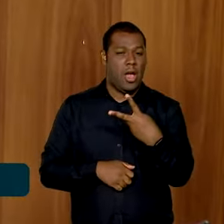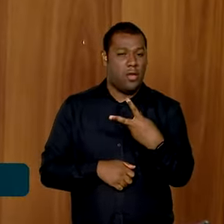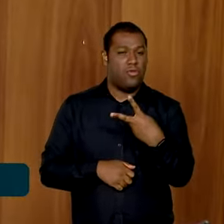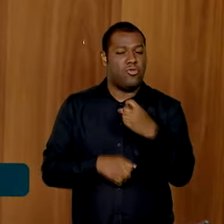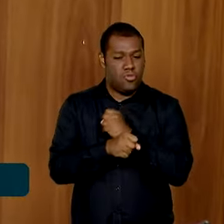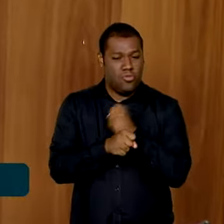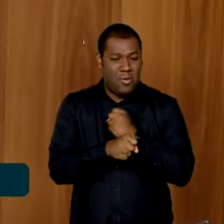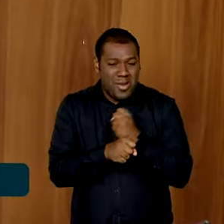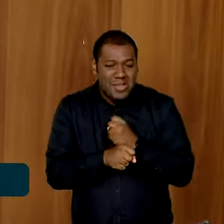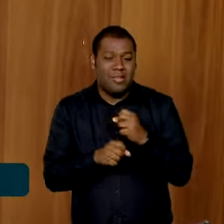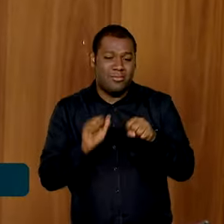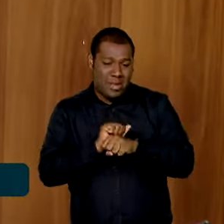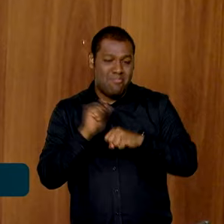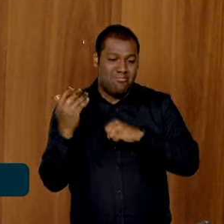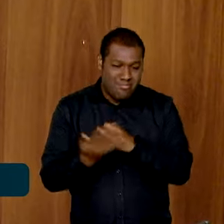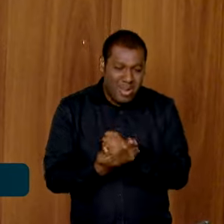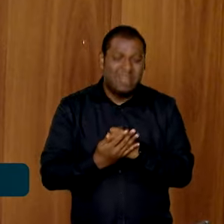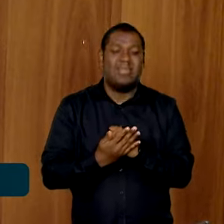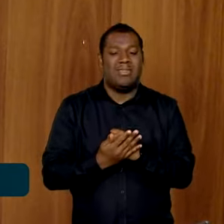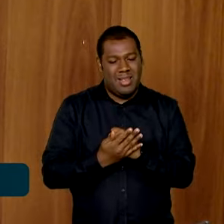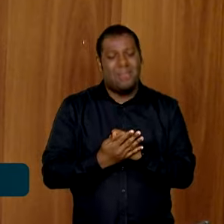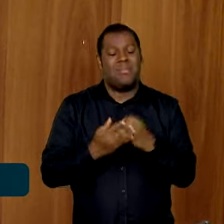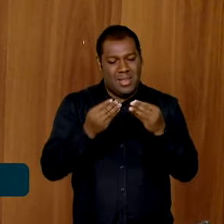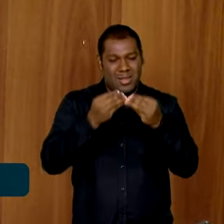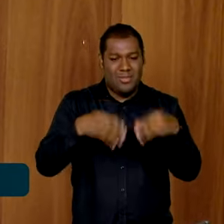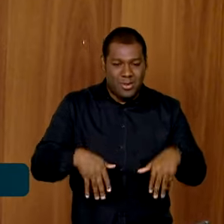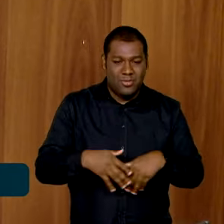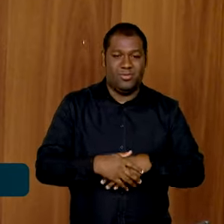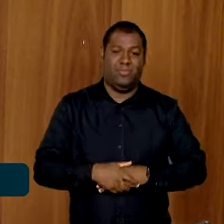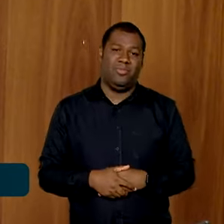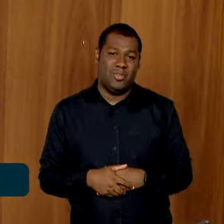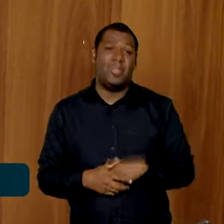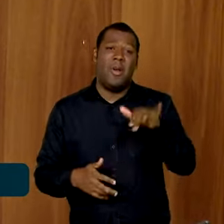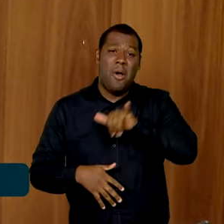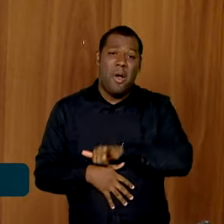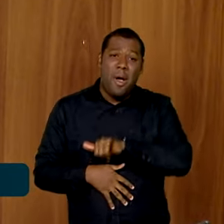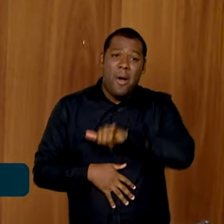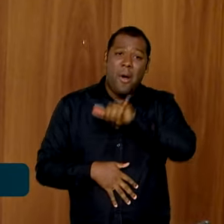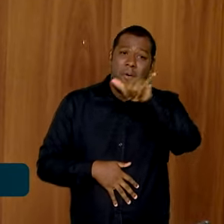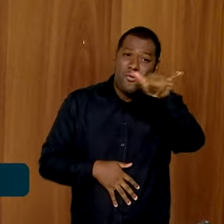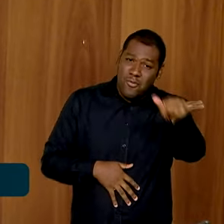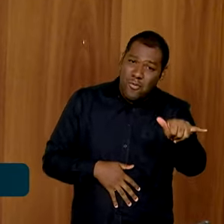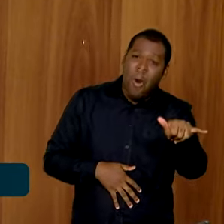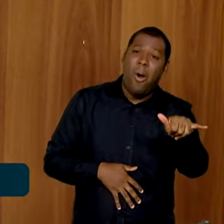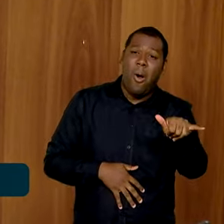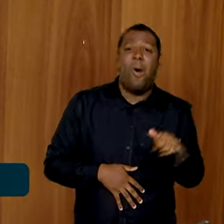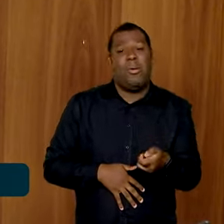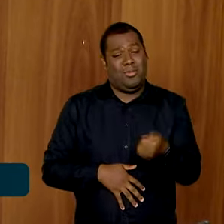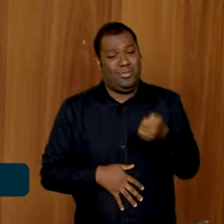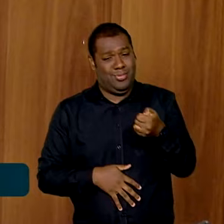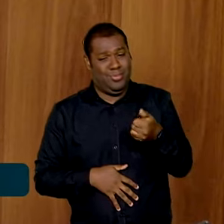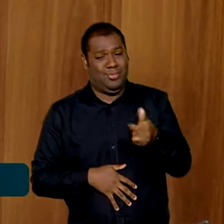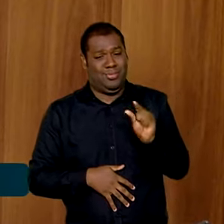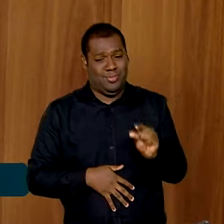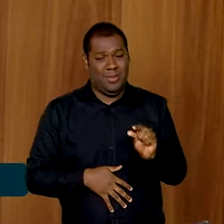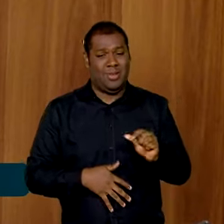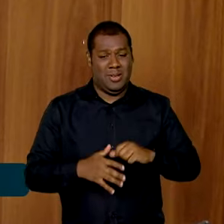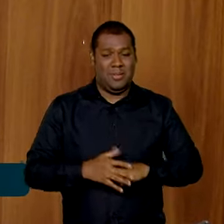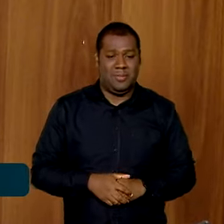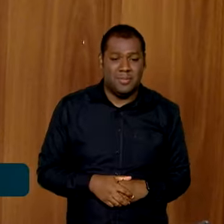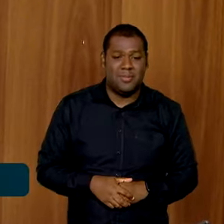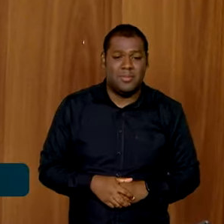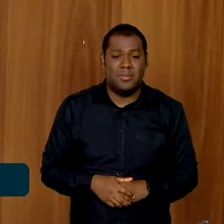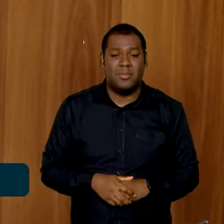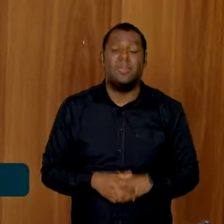começa a recuperar. Tem muita coisa para recuperar ainda. Os voos ainda não são totalmente recuperados, a gente ainda tem muita coisa para fazer. Por que que a gente bateu